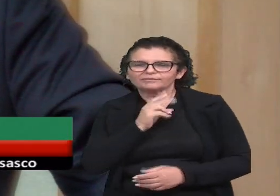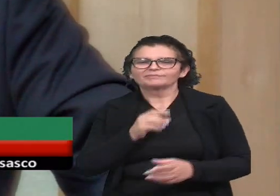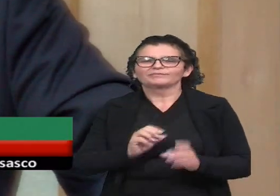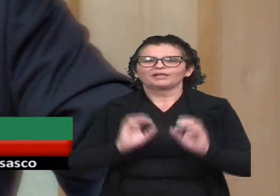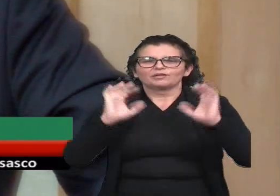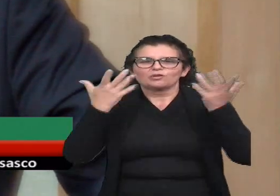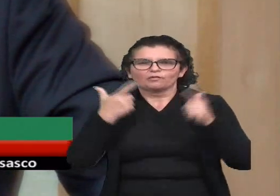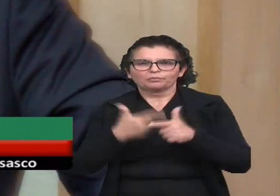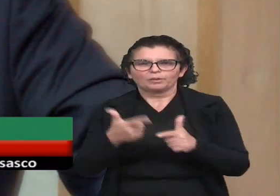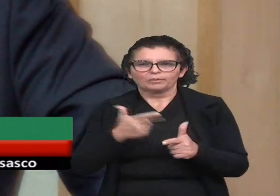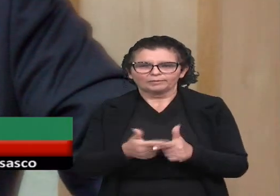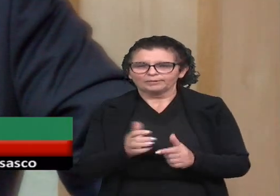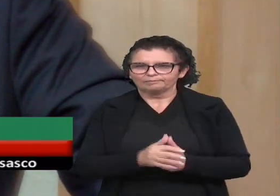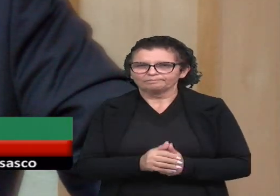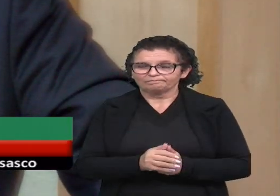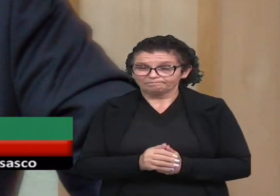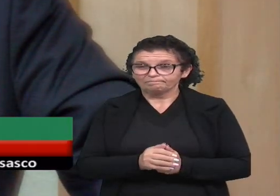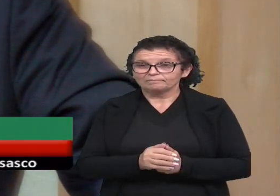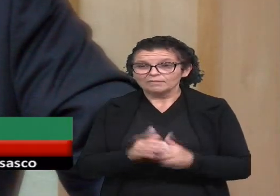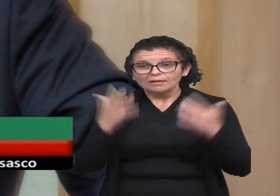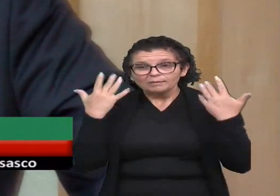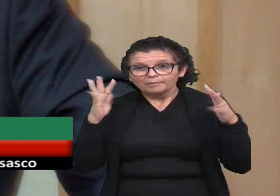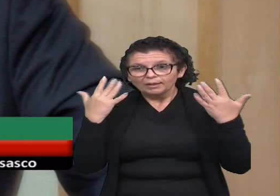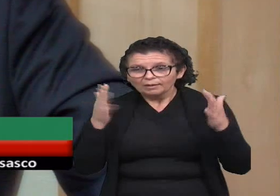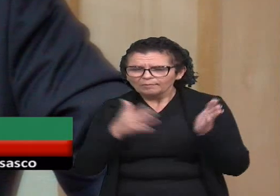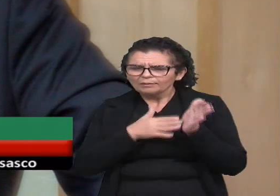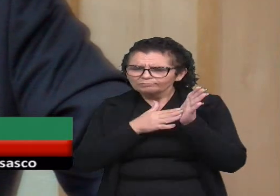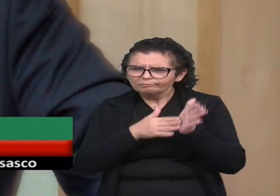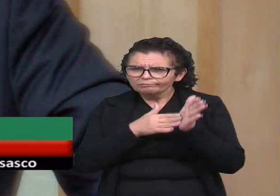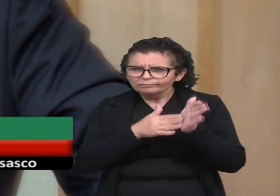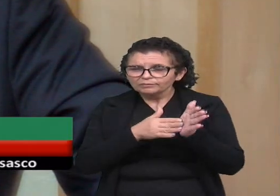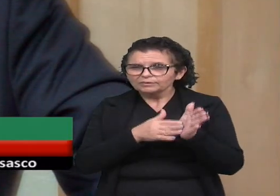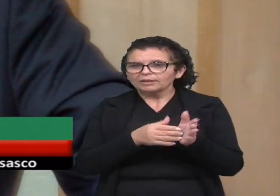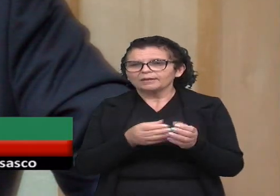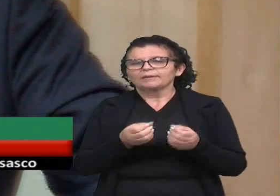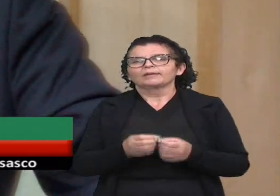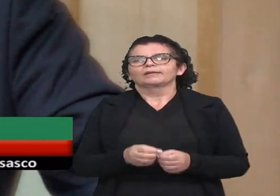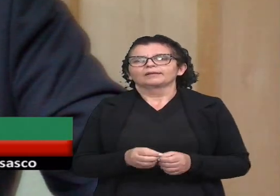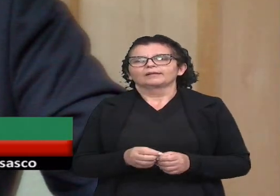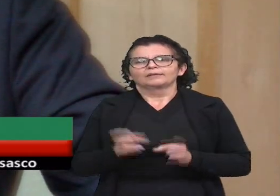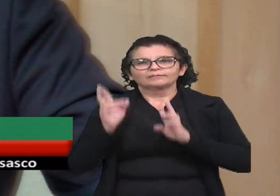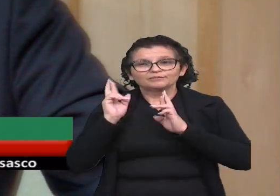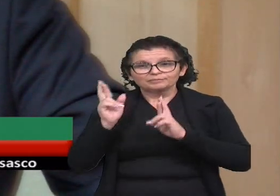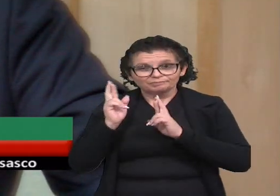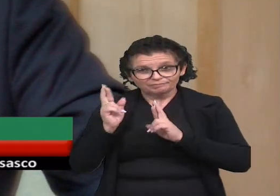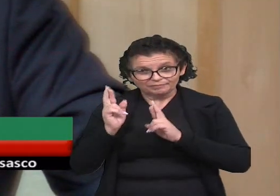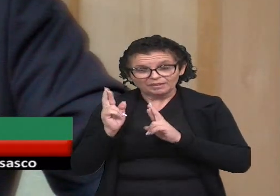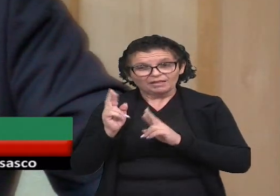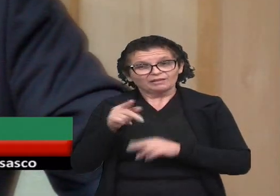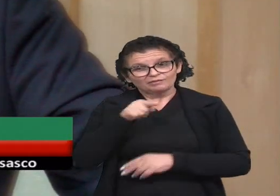né, desse trabalho que você fez aqui. Espero que você tenha